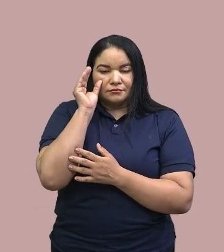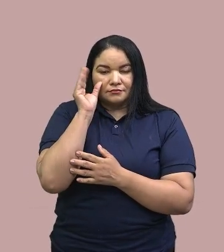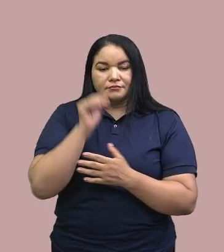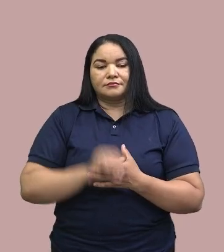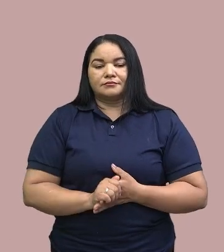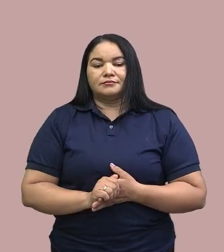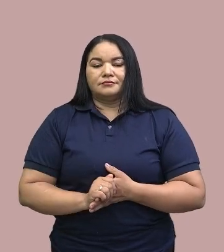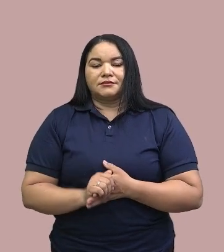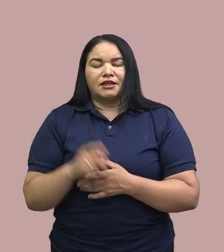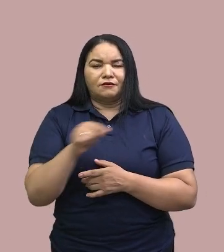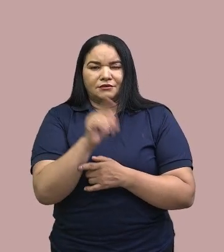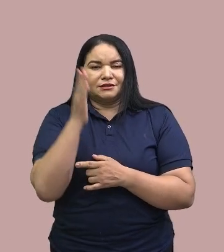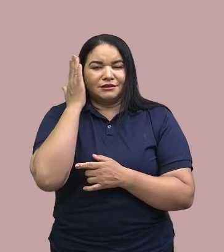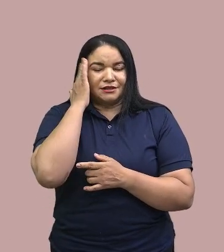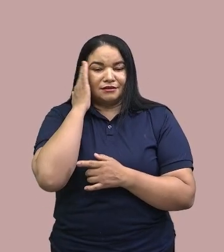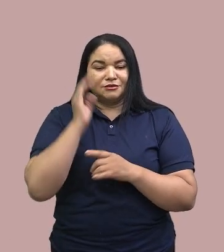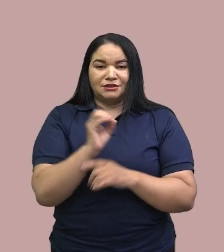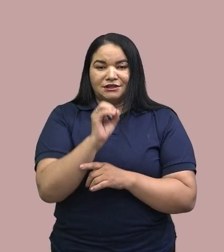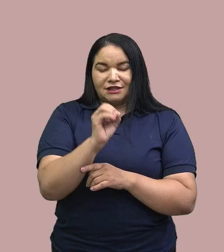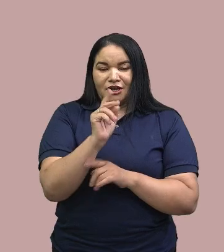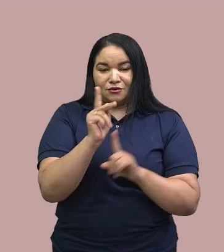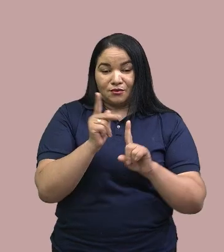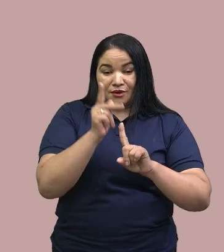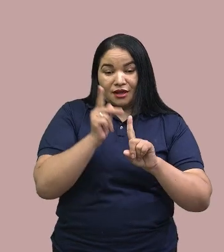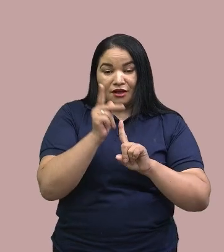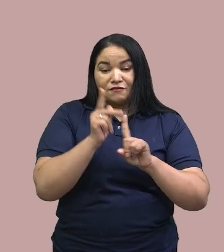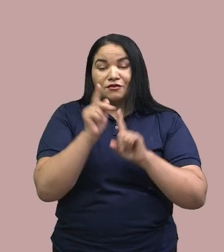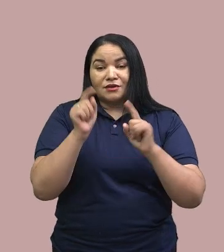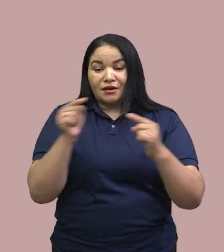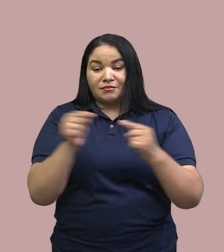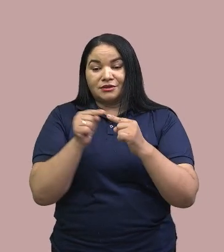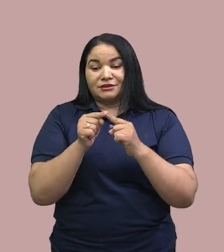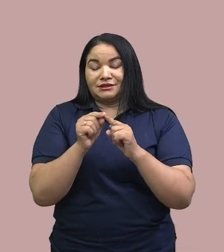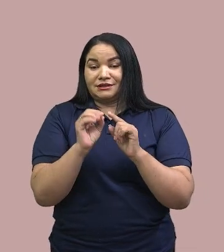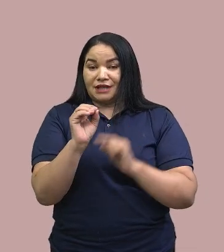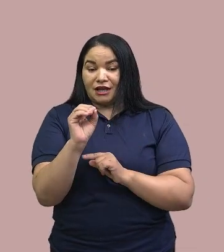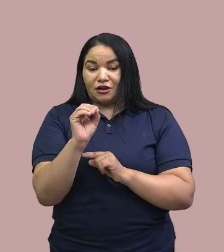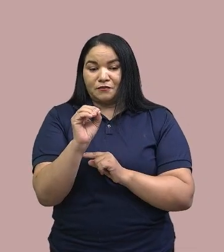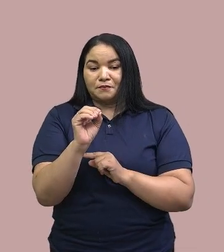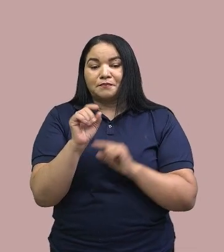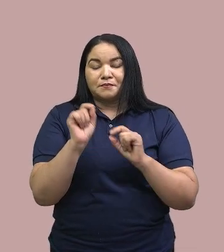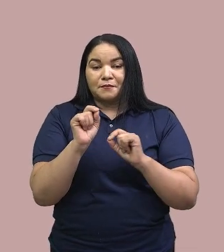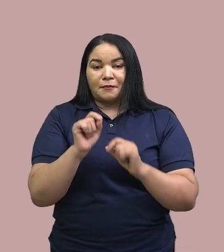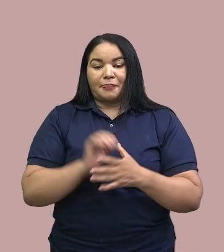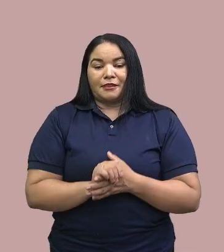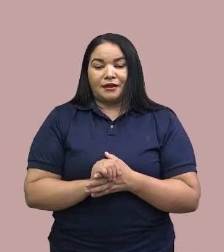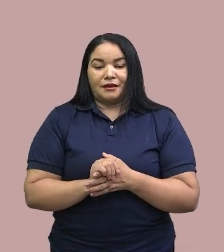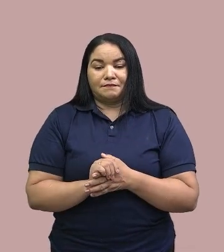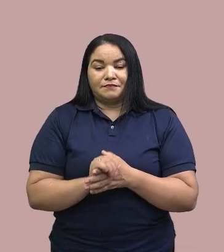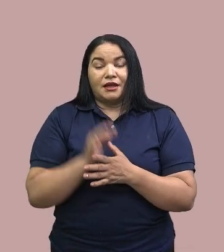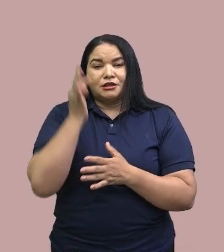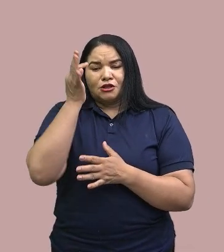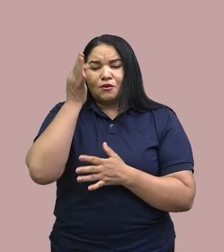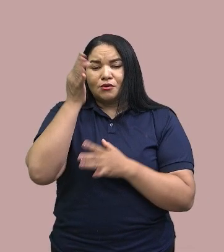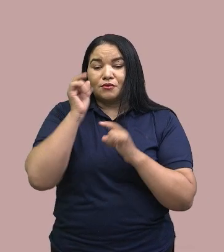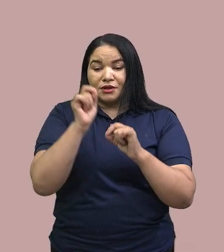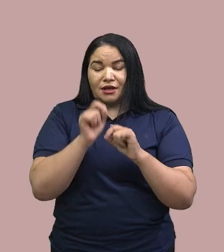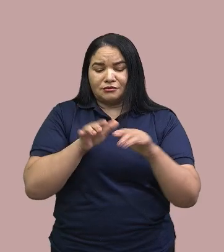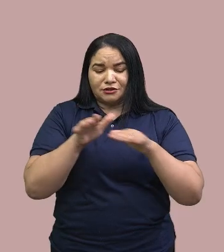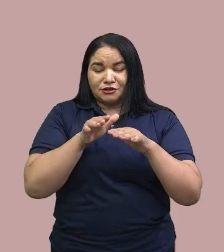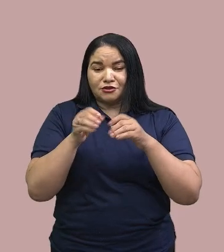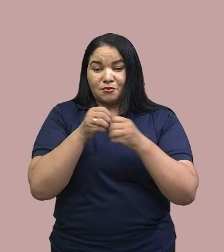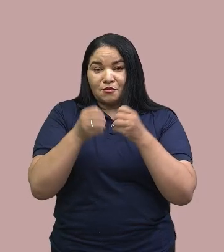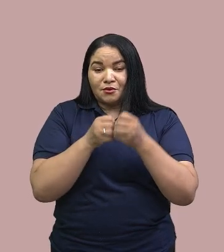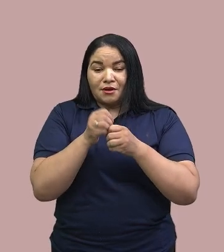Curiosidade: sabia que 0 Kelvin é o equivalente ao zero absoluto, onde, teoricamente, toda agitação molecular